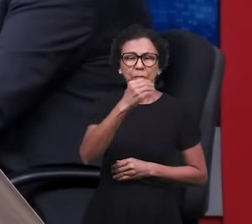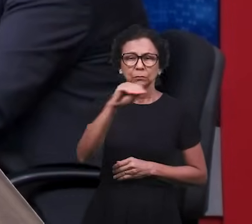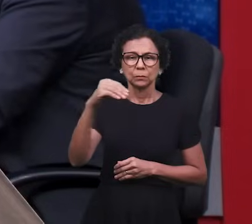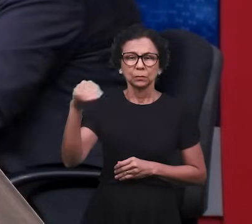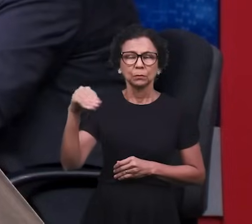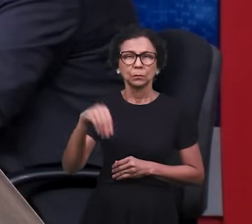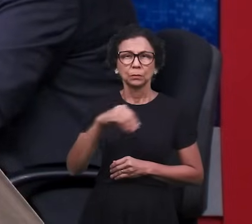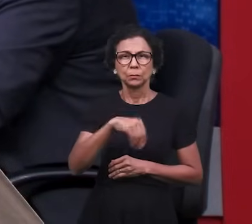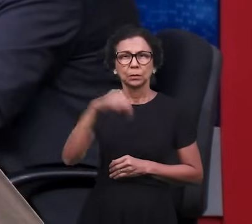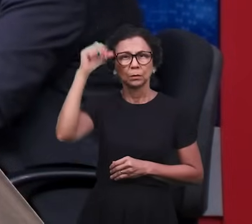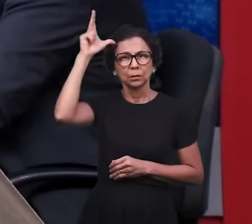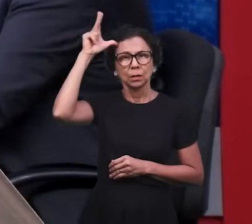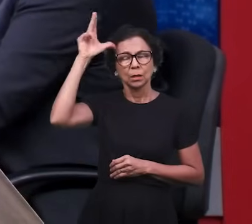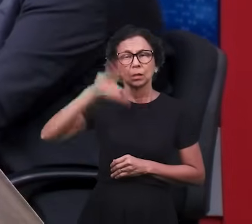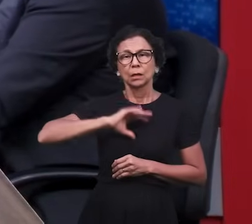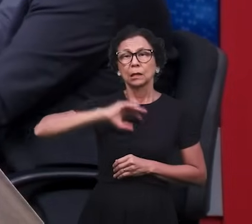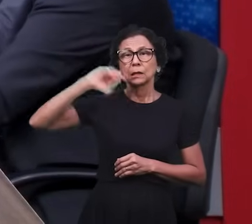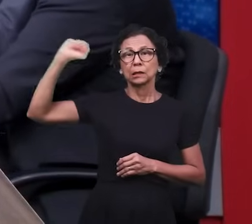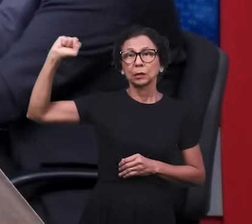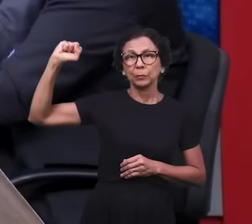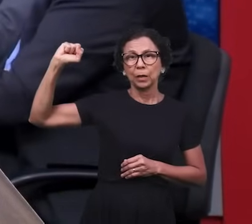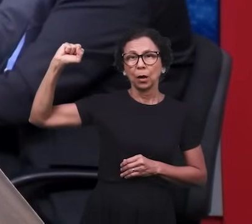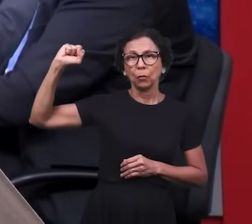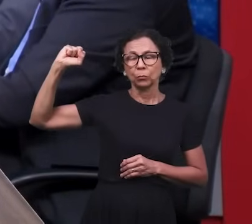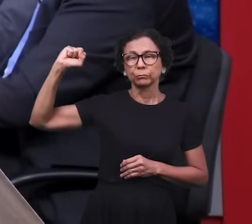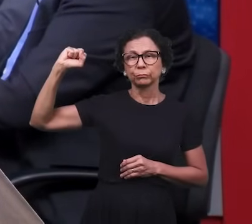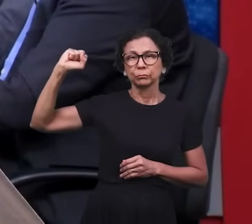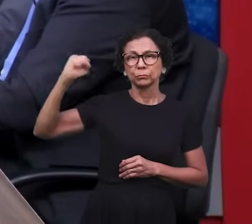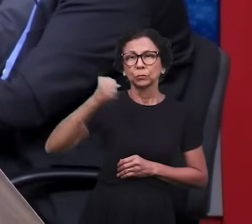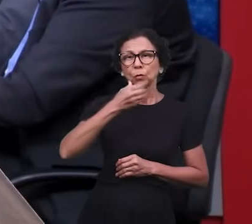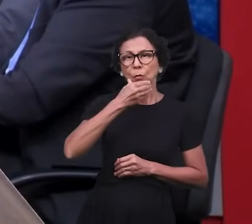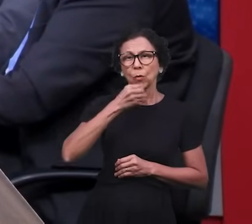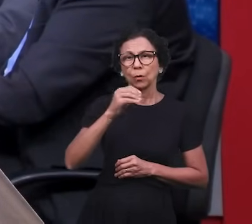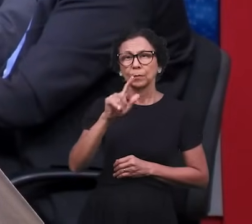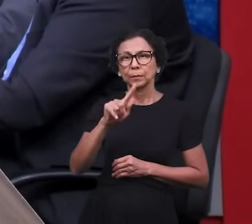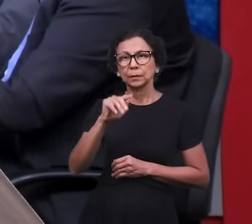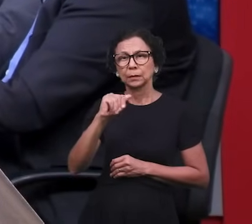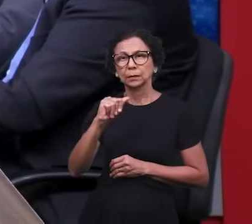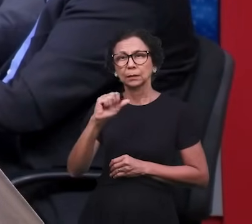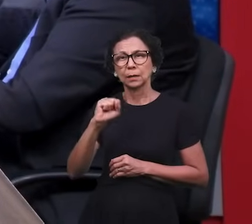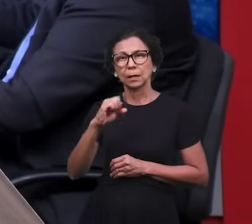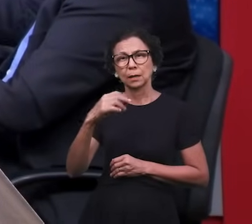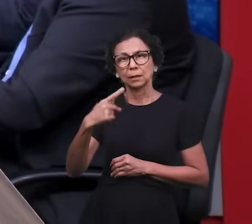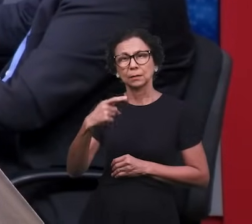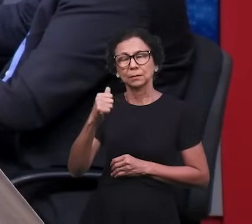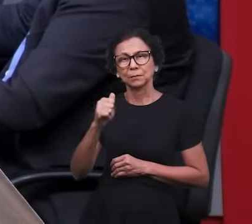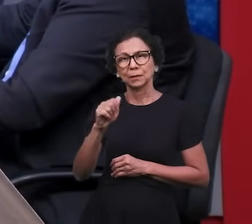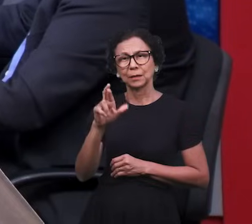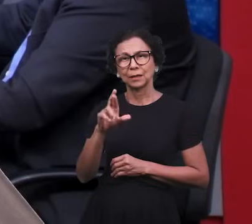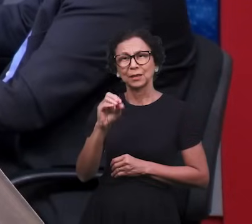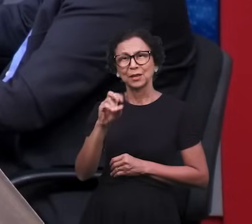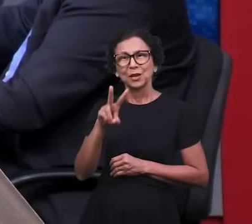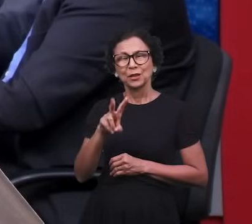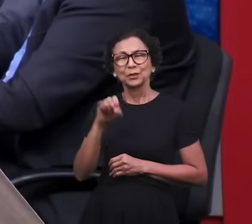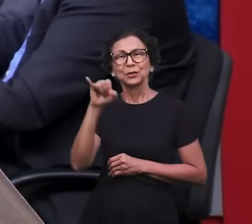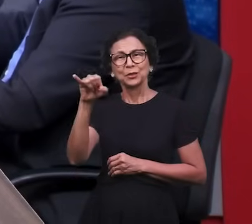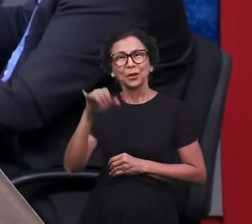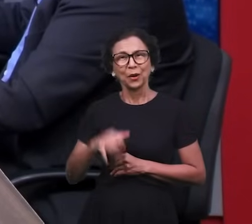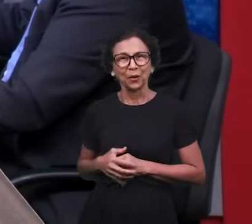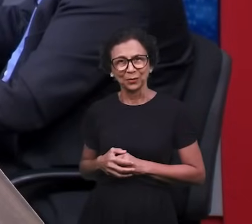da época, que era o Kasparov, né? E aí o sistema inteligente, ele ganhou do